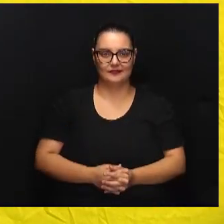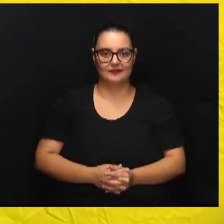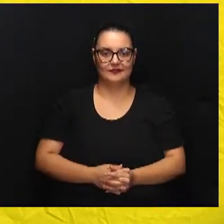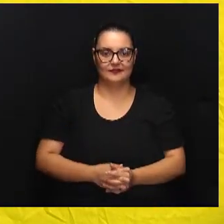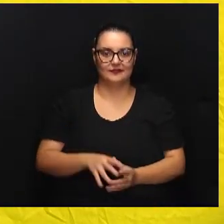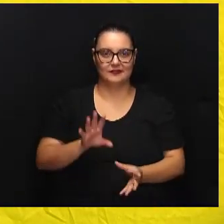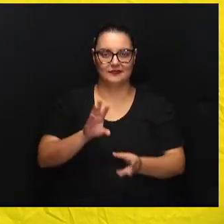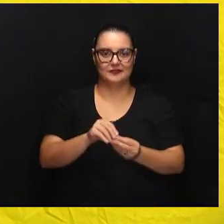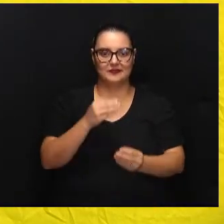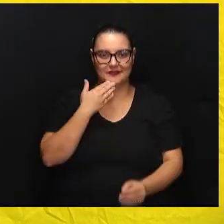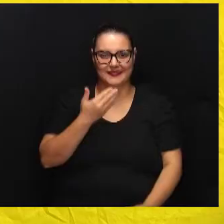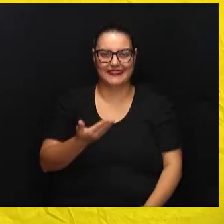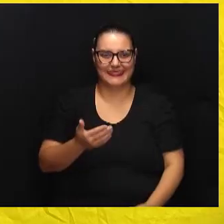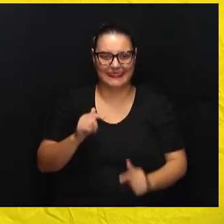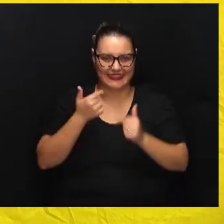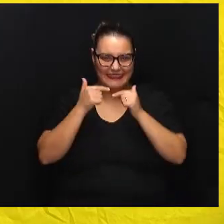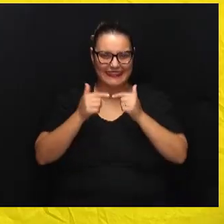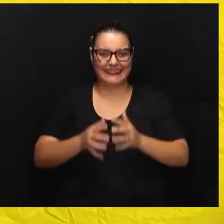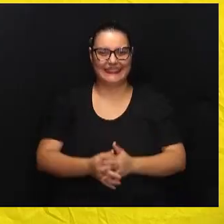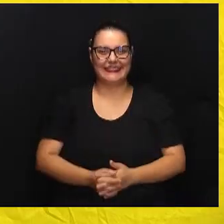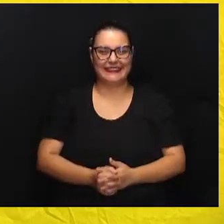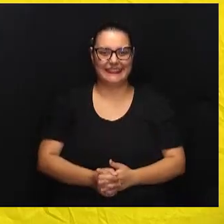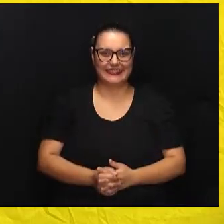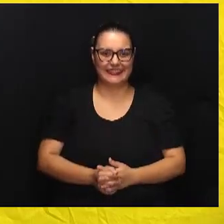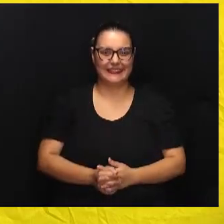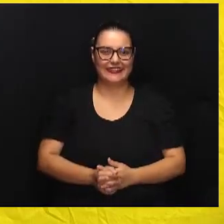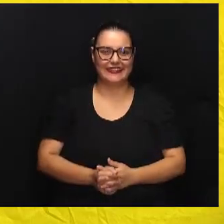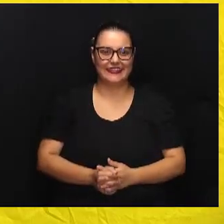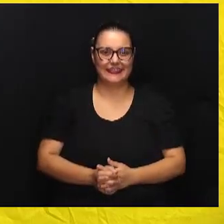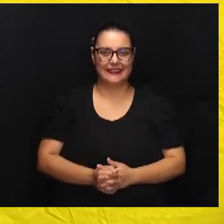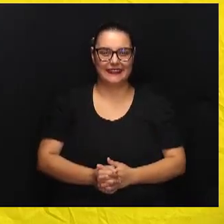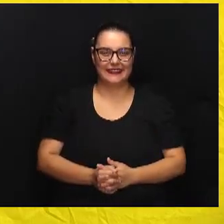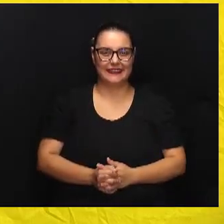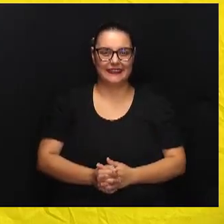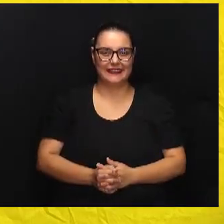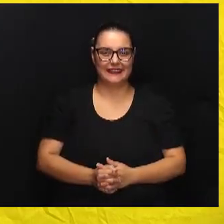enfim, e é isso. Né? Me pediram para ser sucinto.